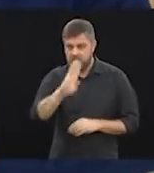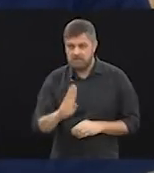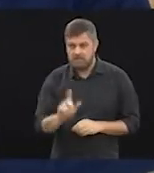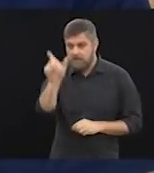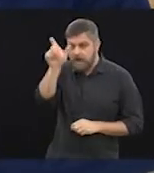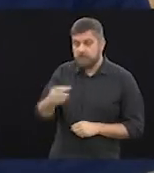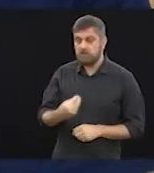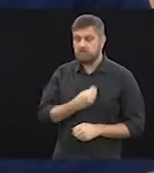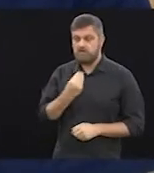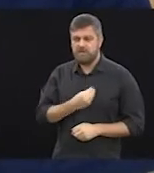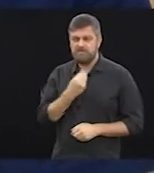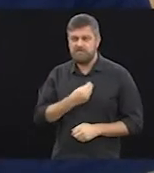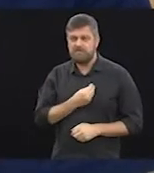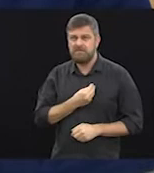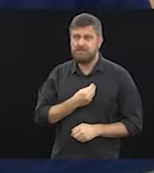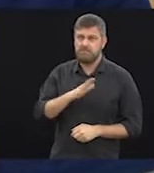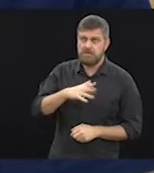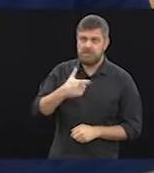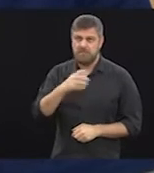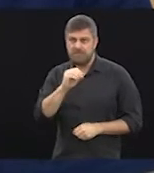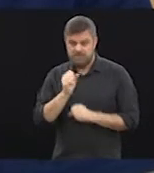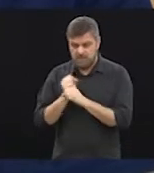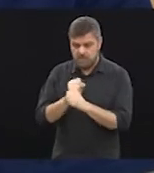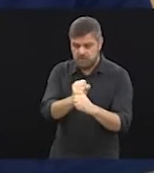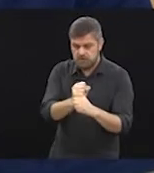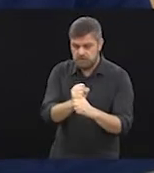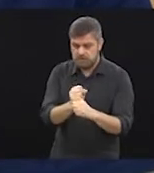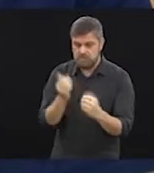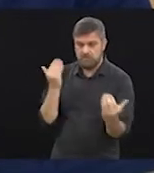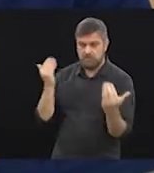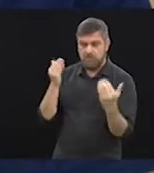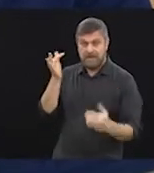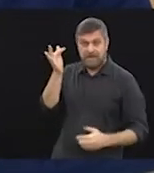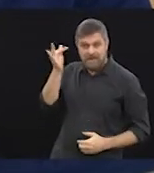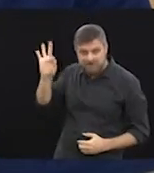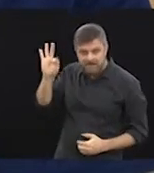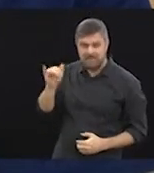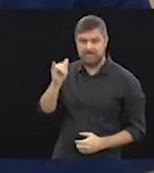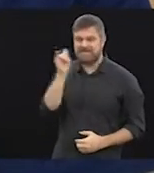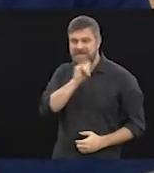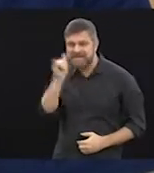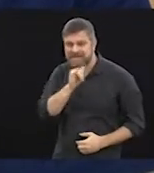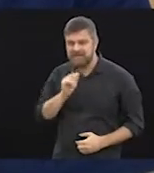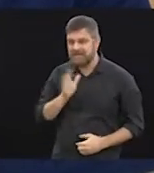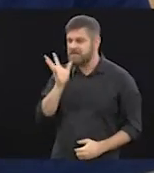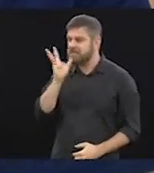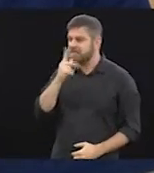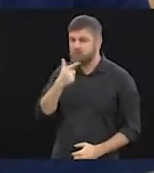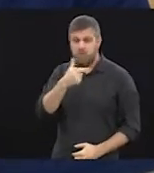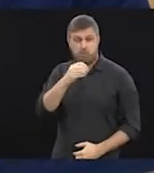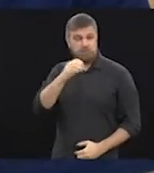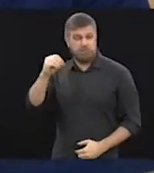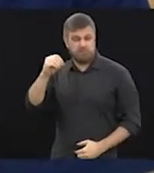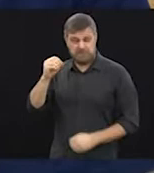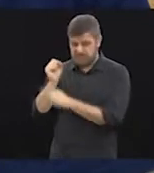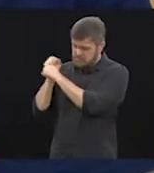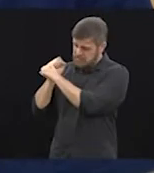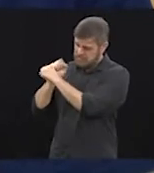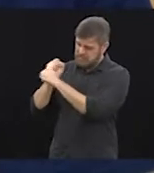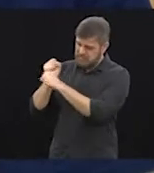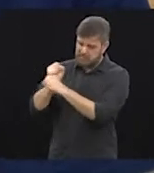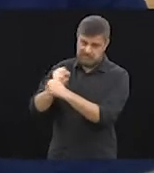Brasil cresceu em 20 anos o que a França, a Itália e outros países da Europa levaram 200 anos, não